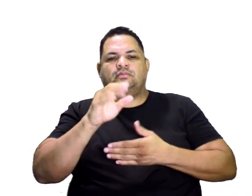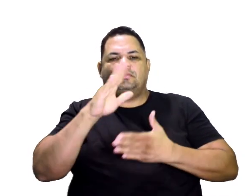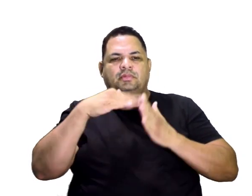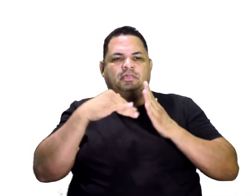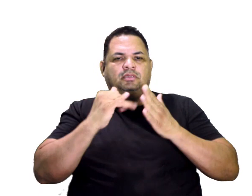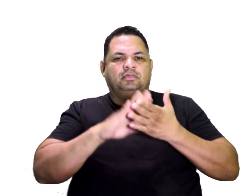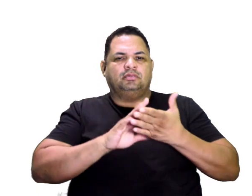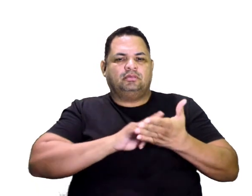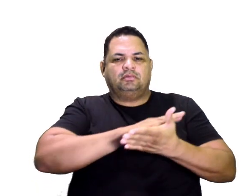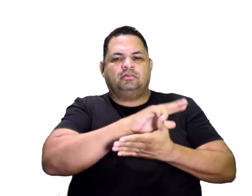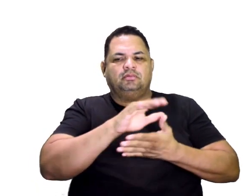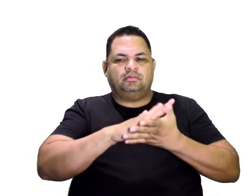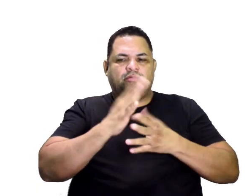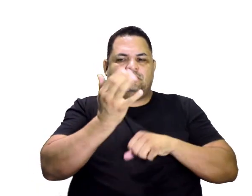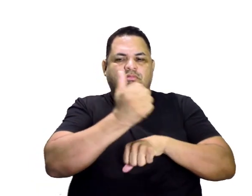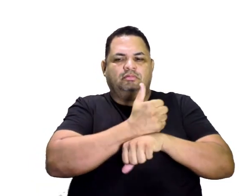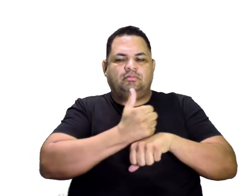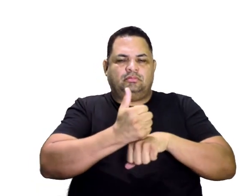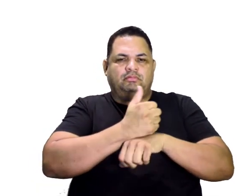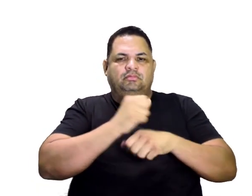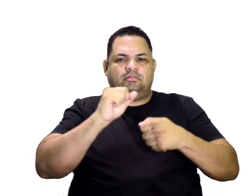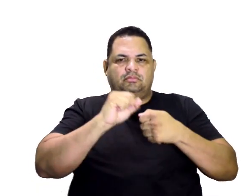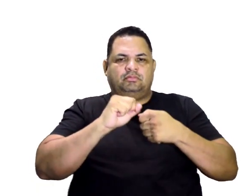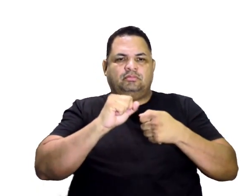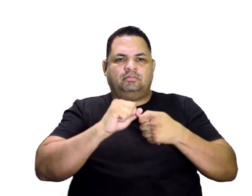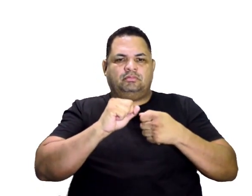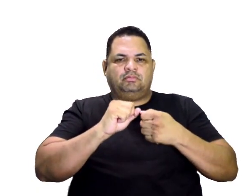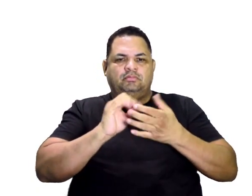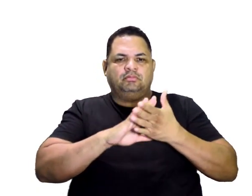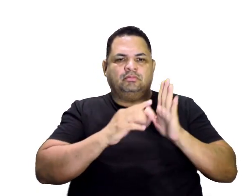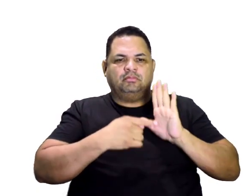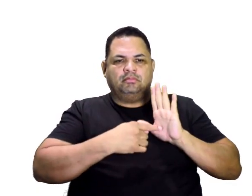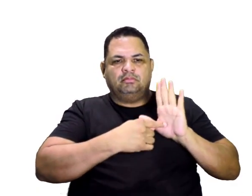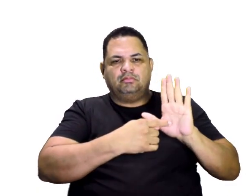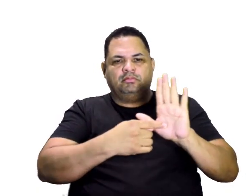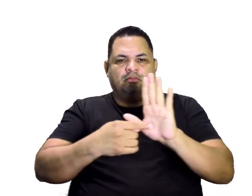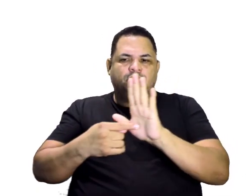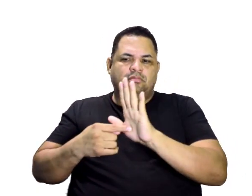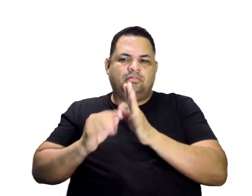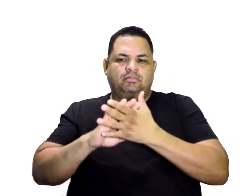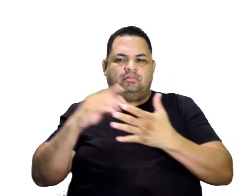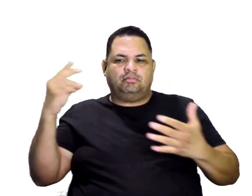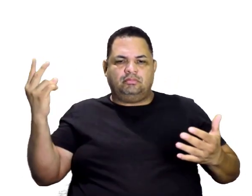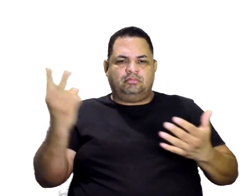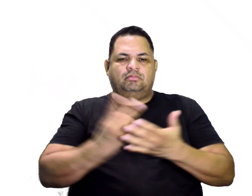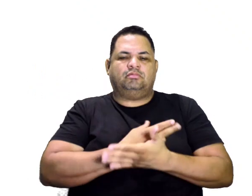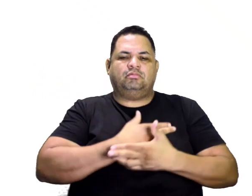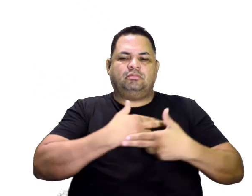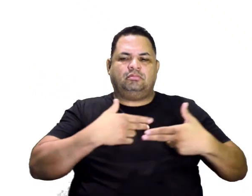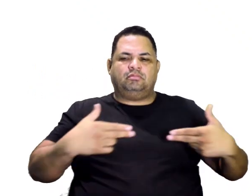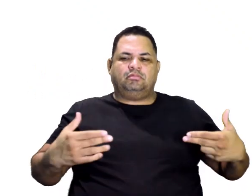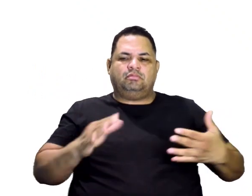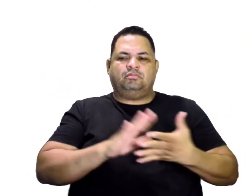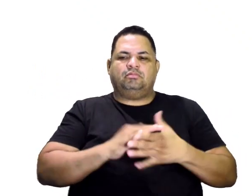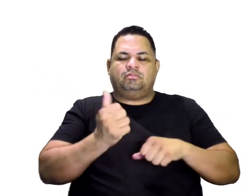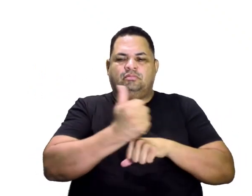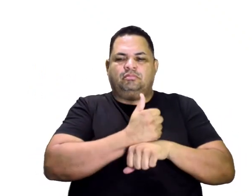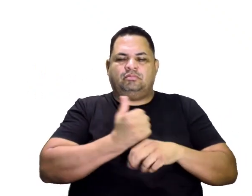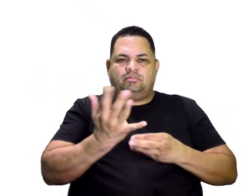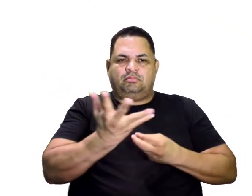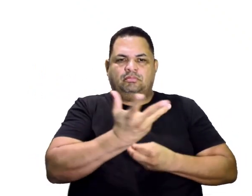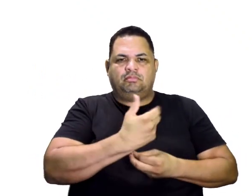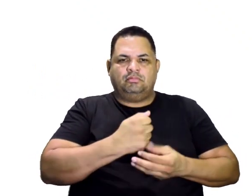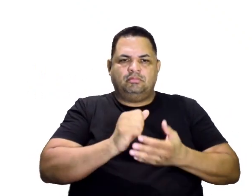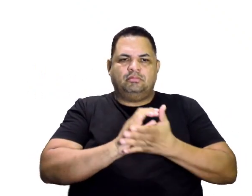pintado por vários artistas, né? Foi feita uma representação desse acontecimento por vários artistas. Então,